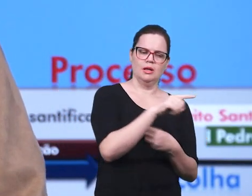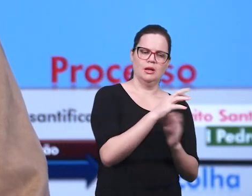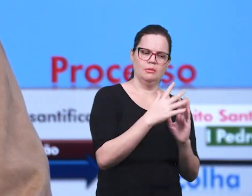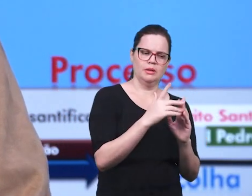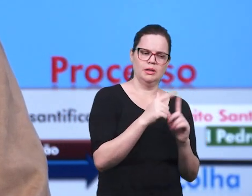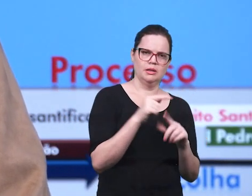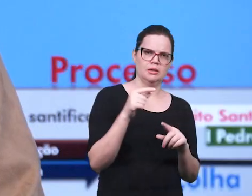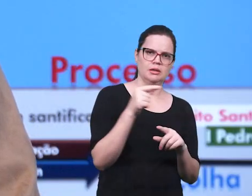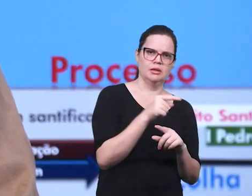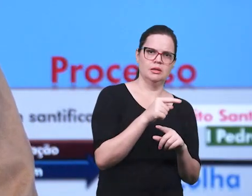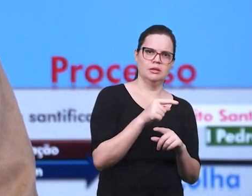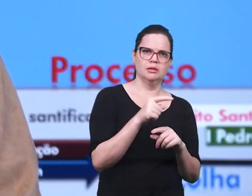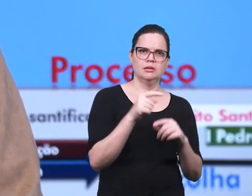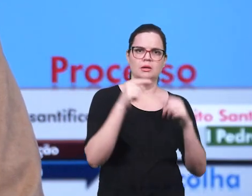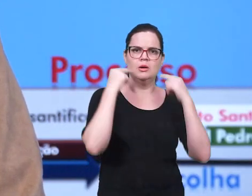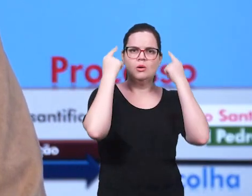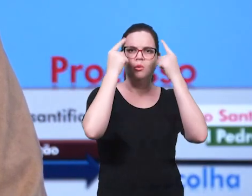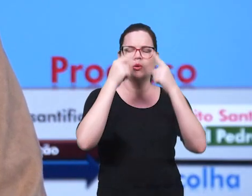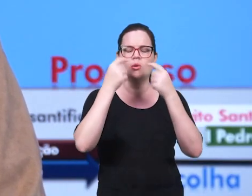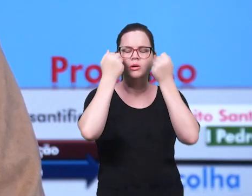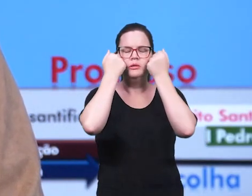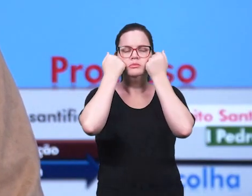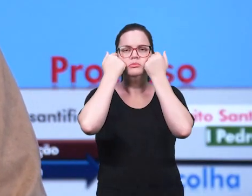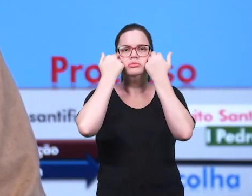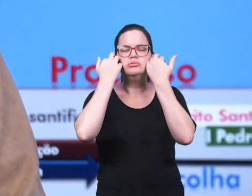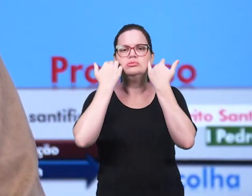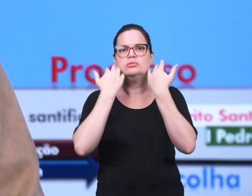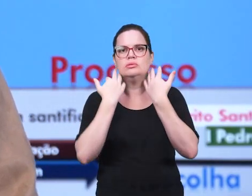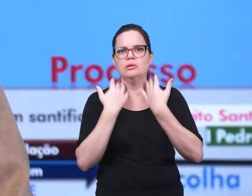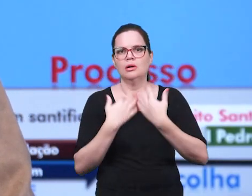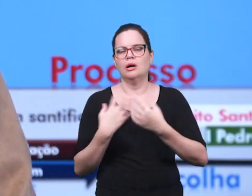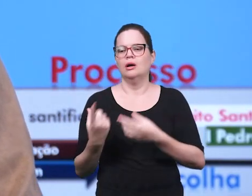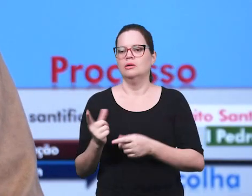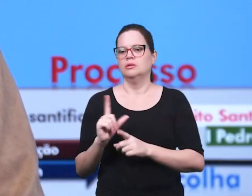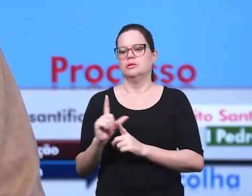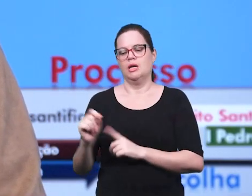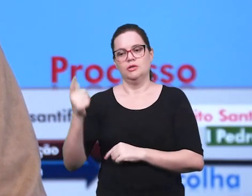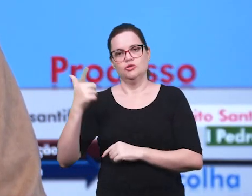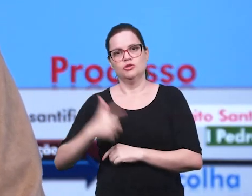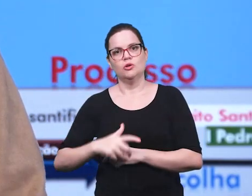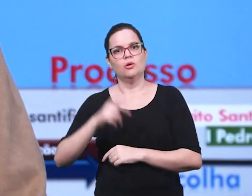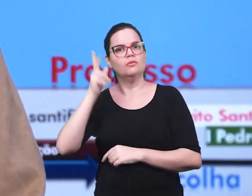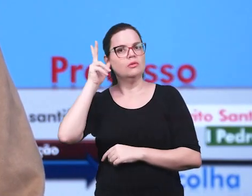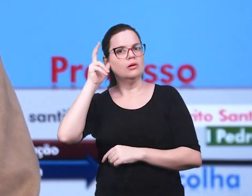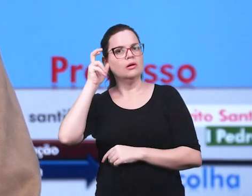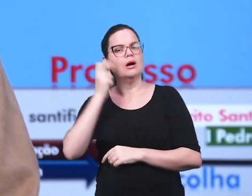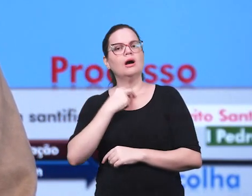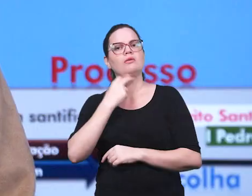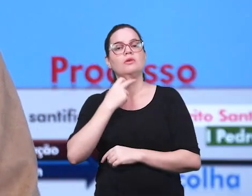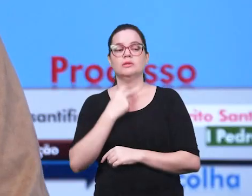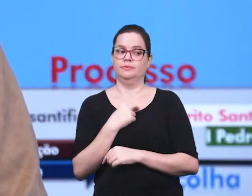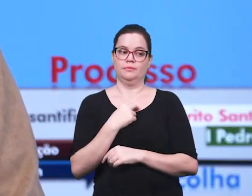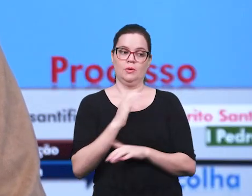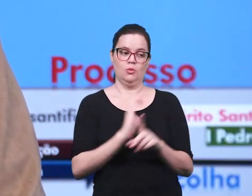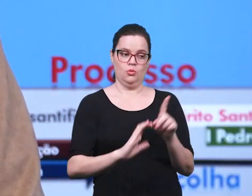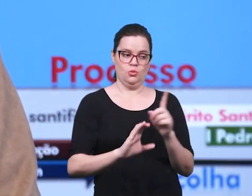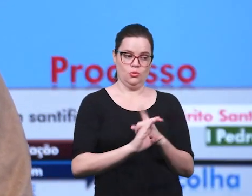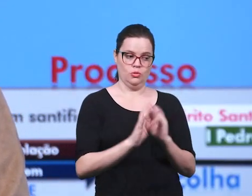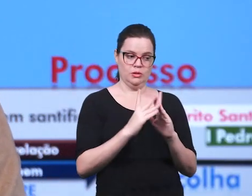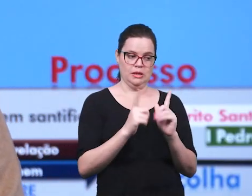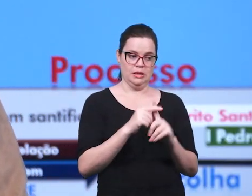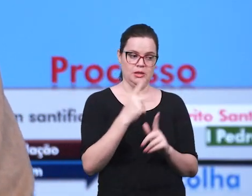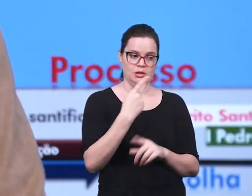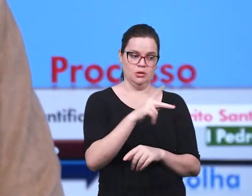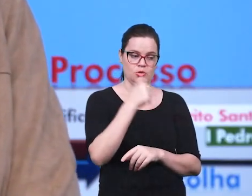igreja, os olhos começaram a encher de água novamente. Eu saí, eu ouvi aquela voz de novo: o culto na igreja da sua irmã já